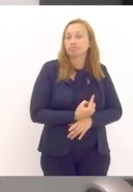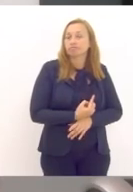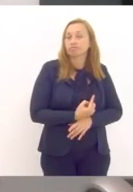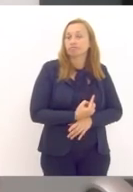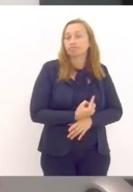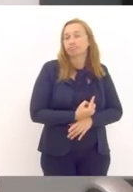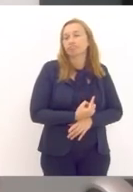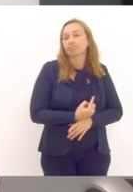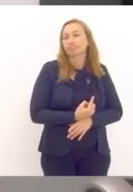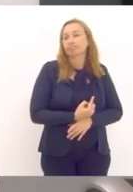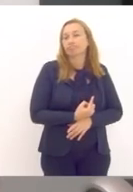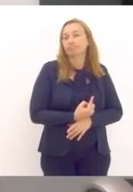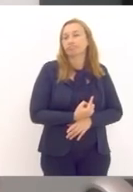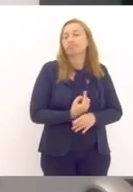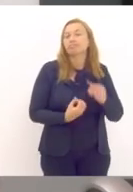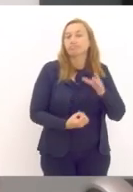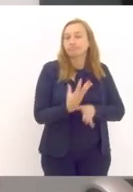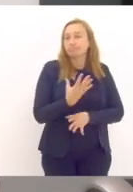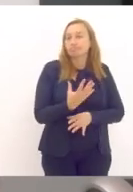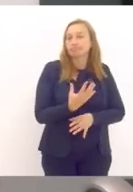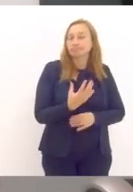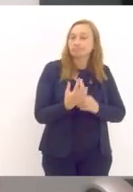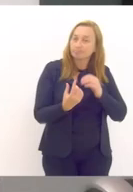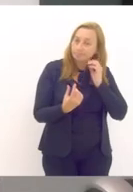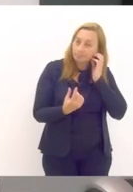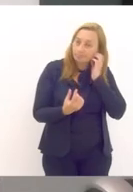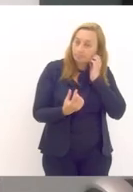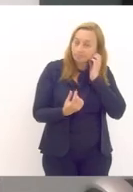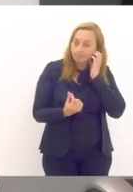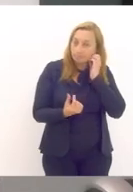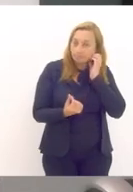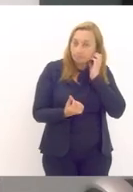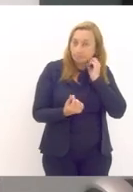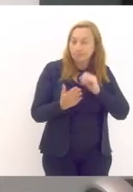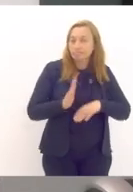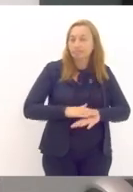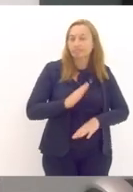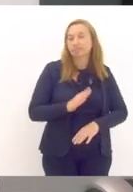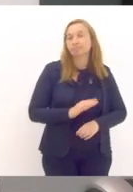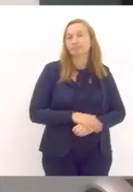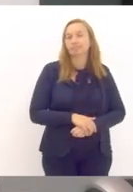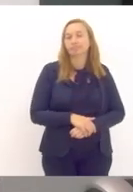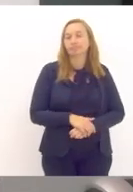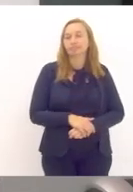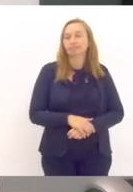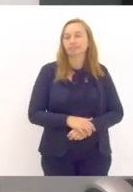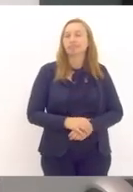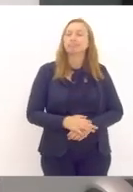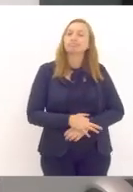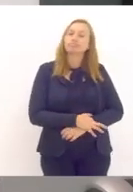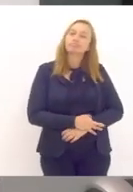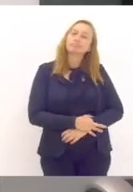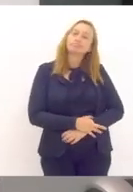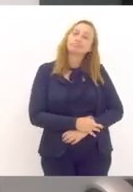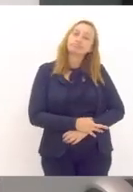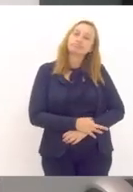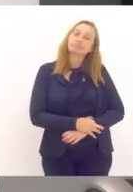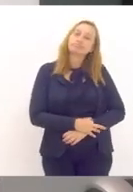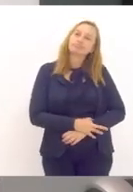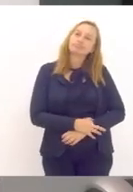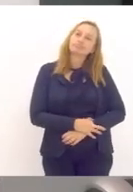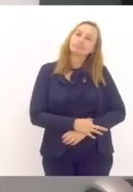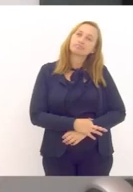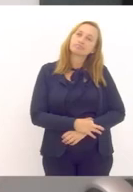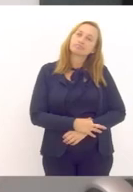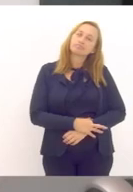gente produzisse receita nova e de forma recorrente. Então, eu acho que